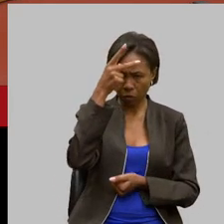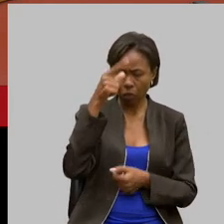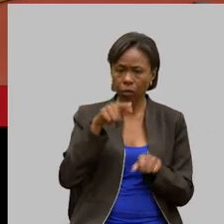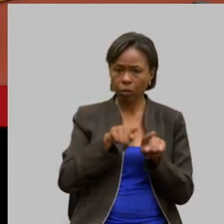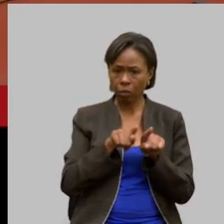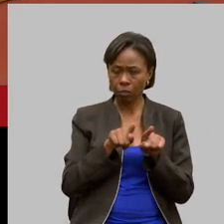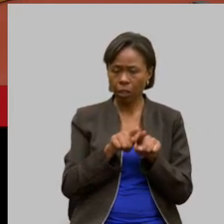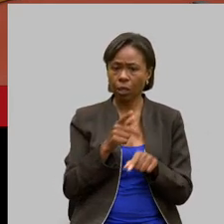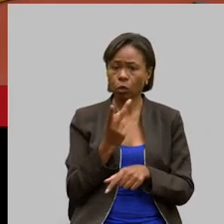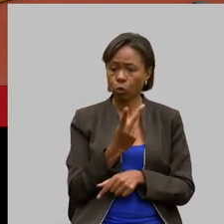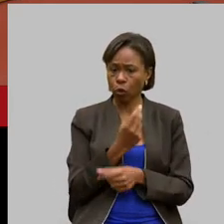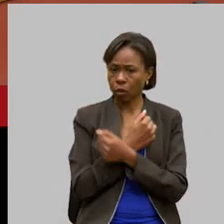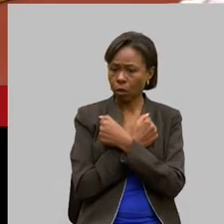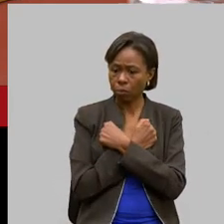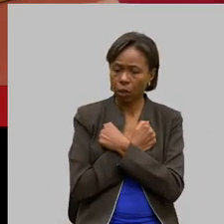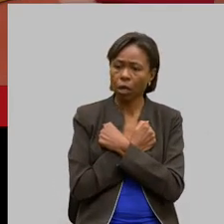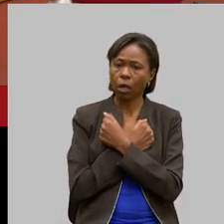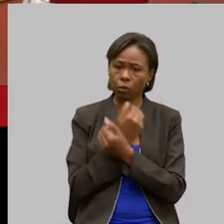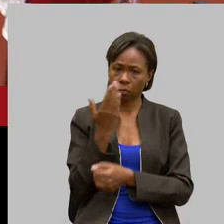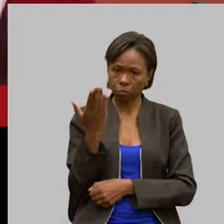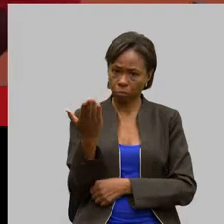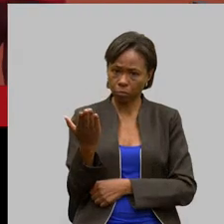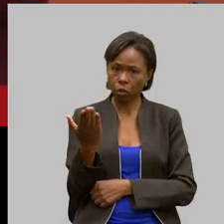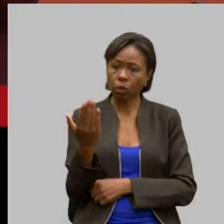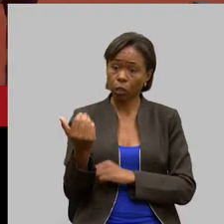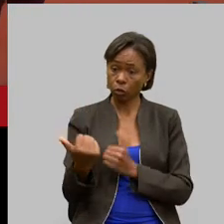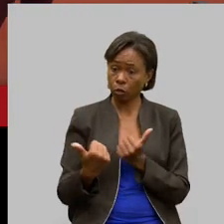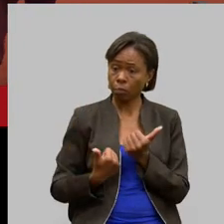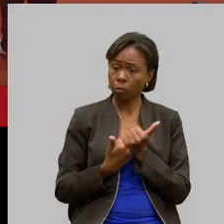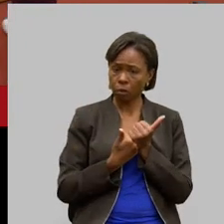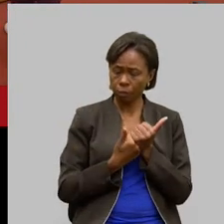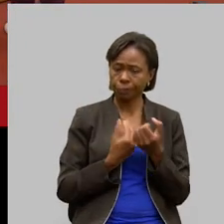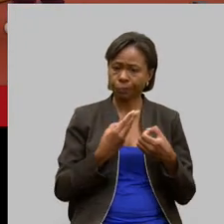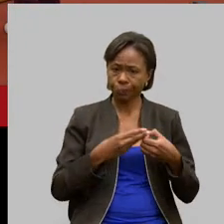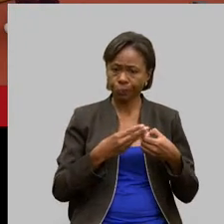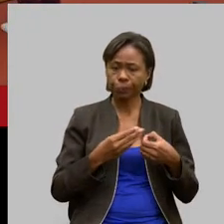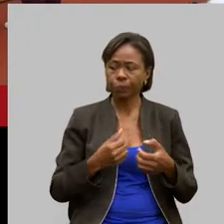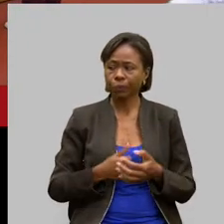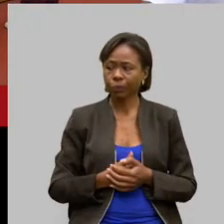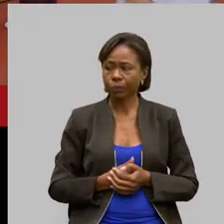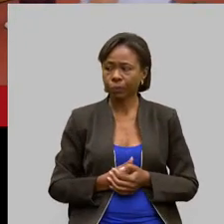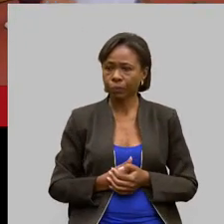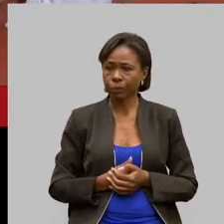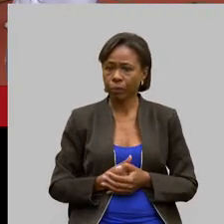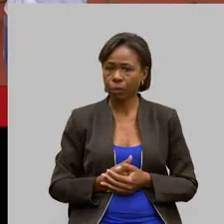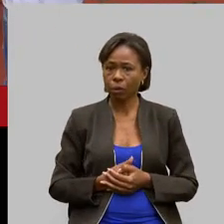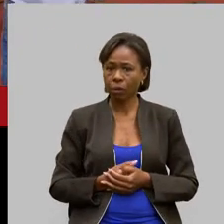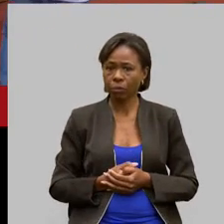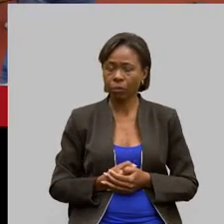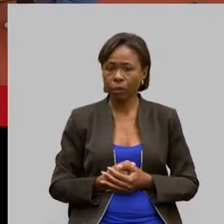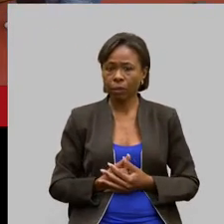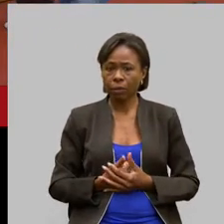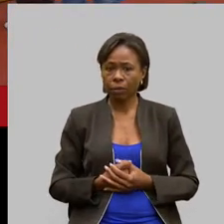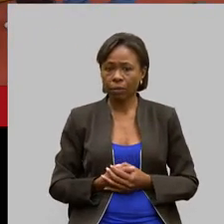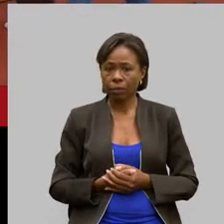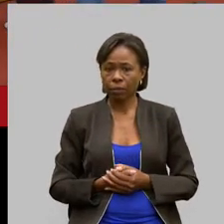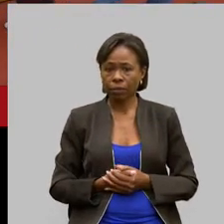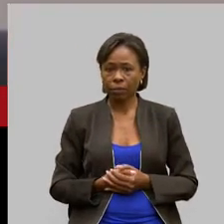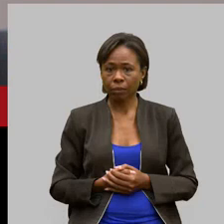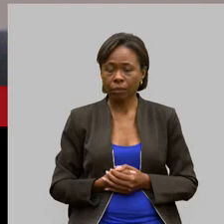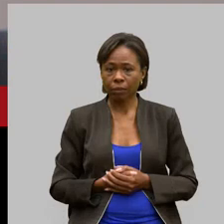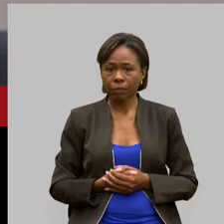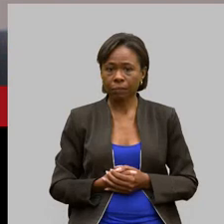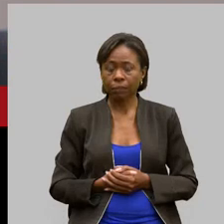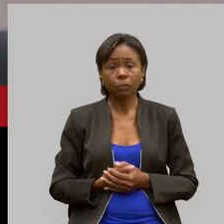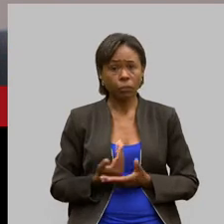o senhor que tem nos apoiado muito no nosso município eu quero começar a minha fala aqui Presidente é uma